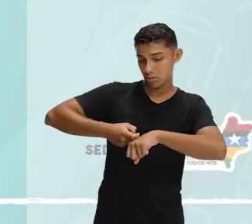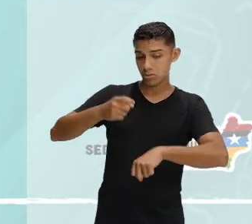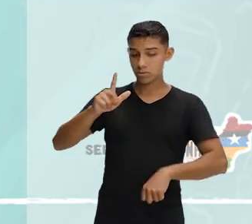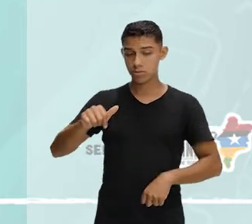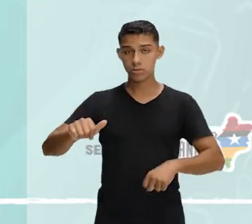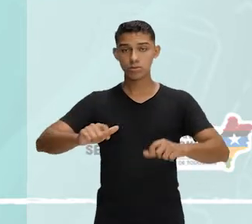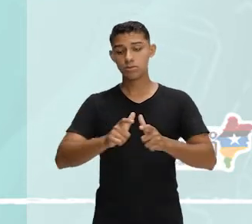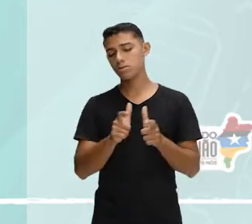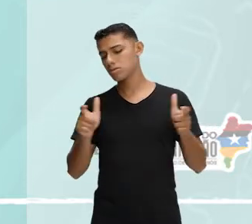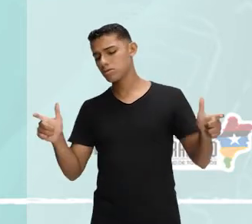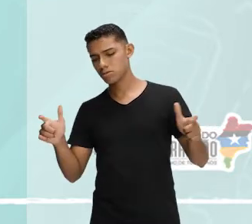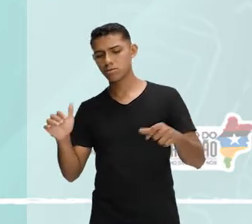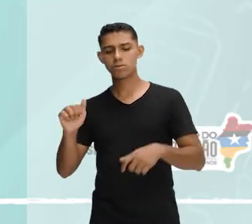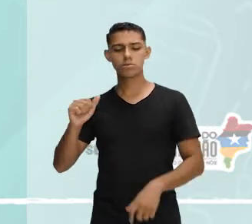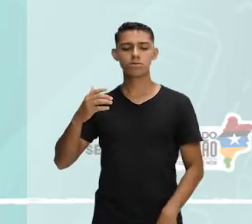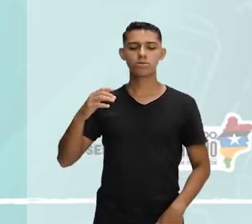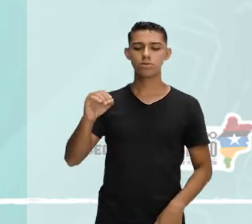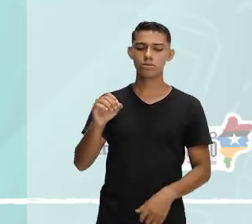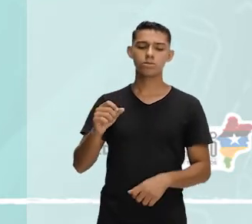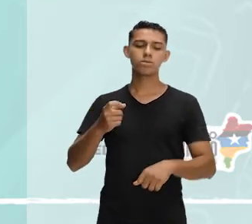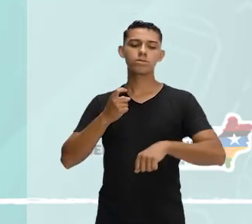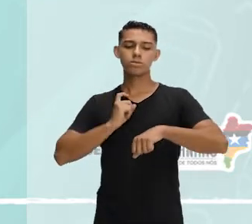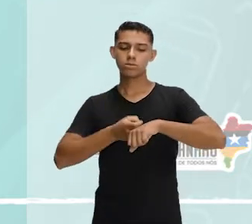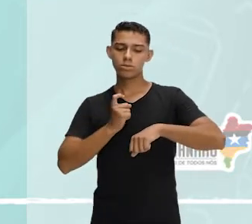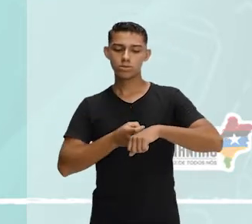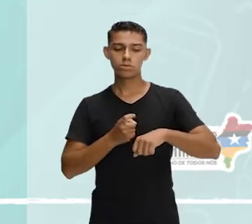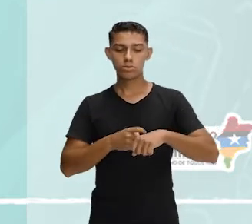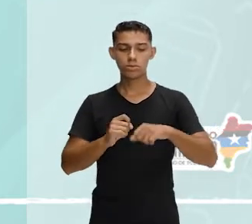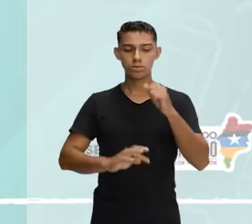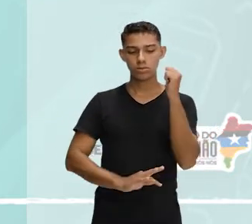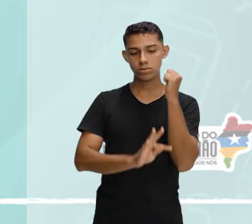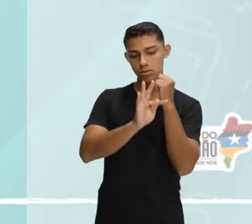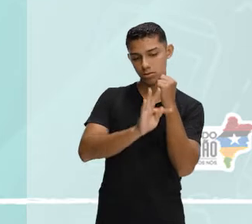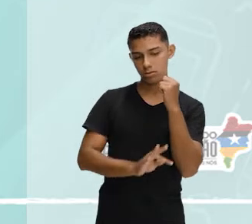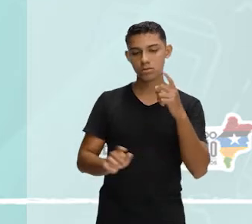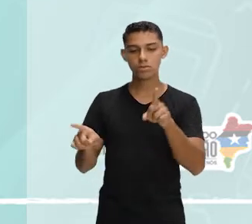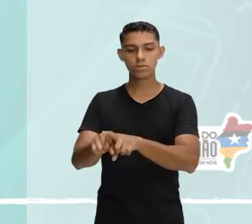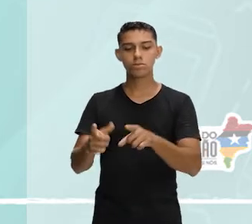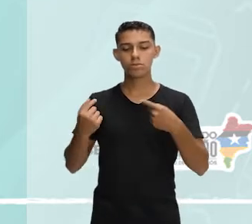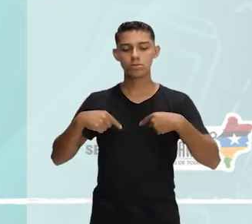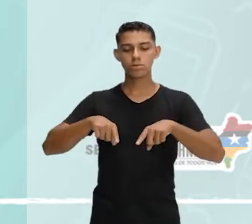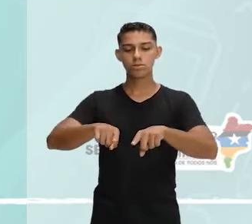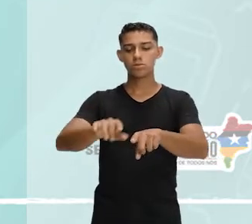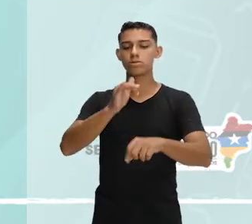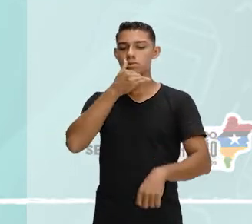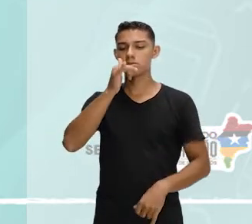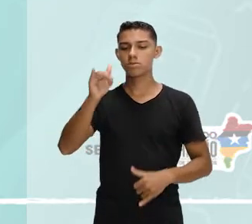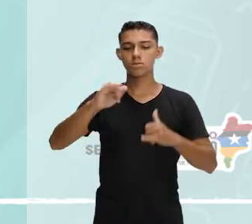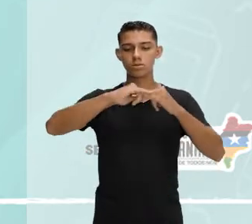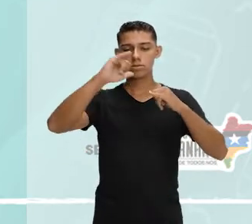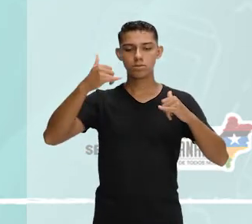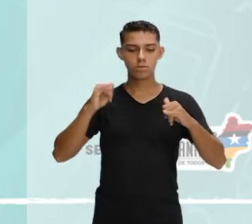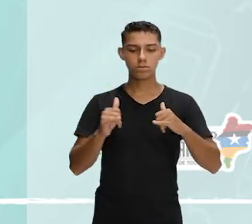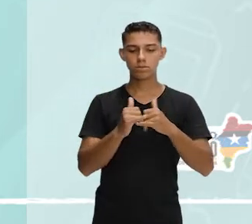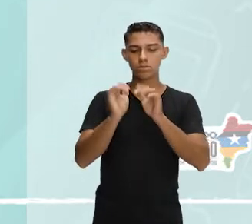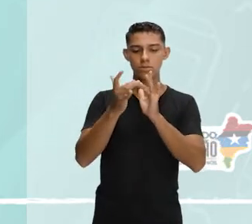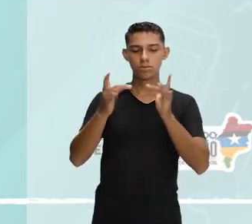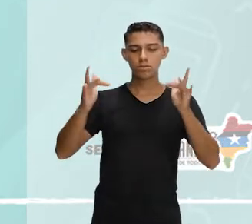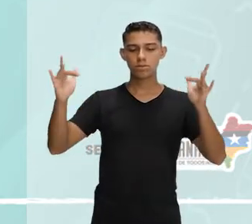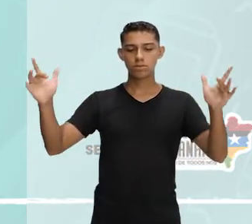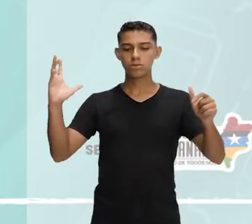a sua maioria são sólidos na temperatura ambiente, conduzem bem a corrente elétrica, são